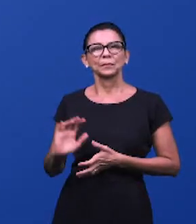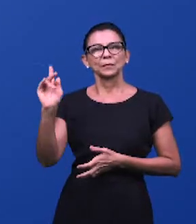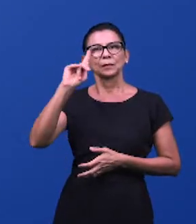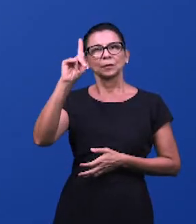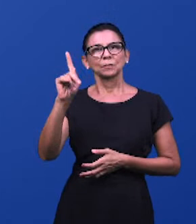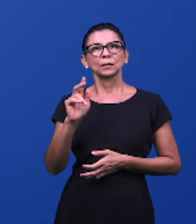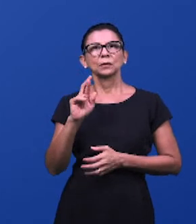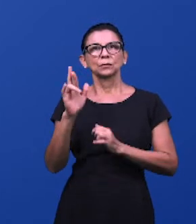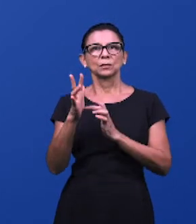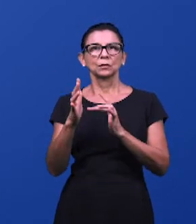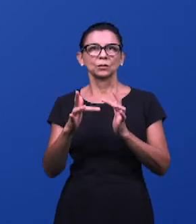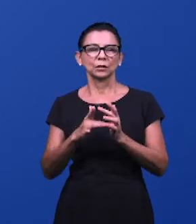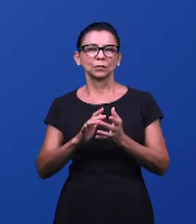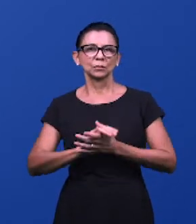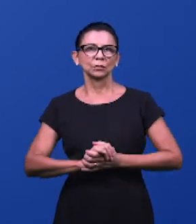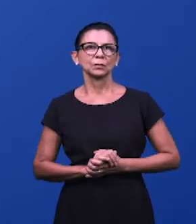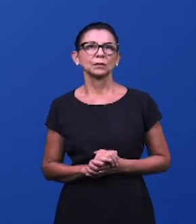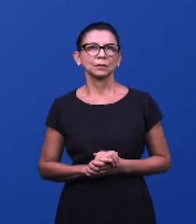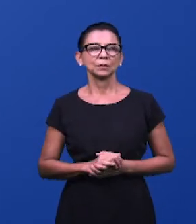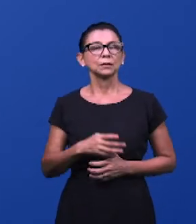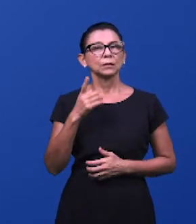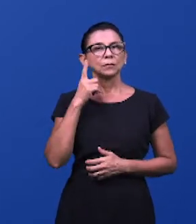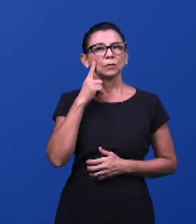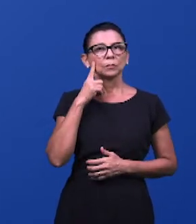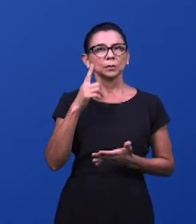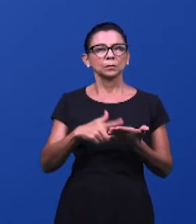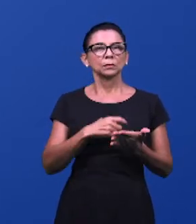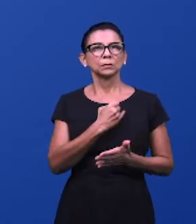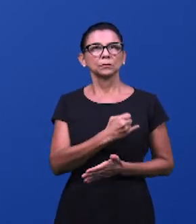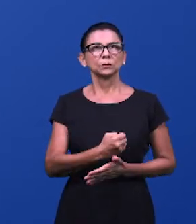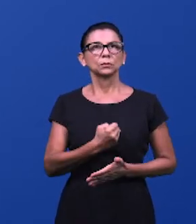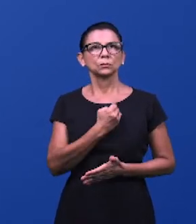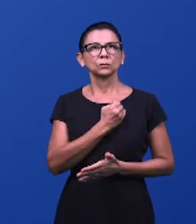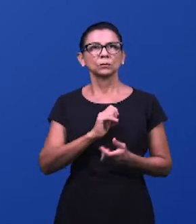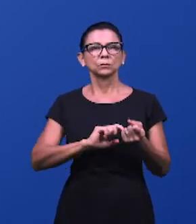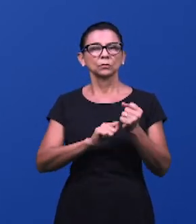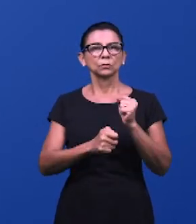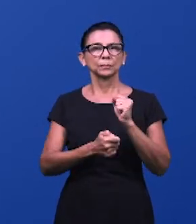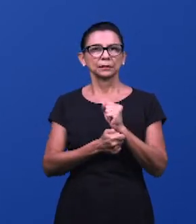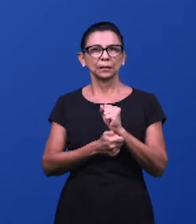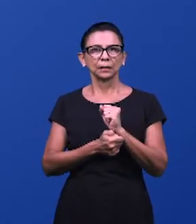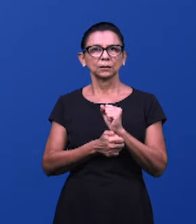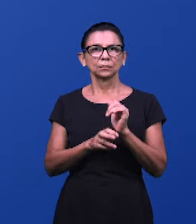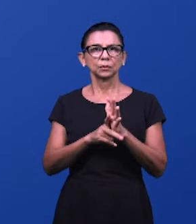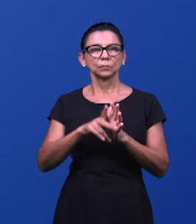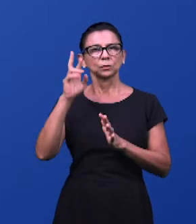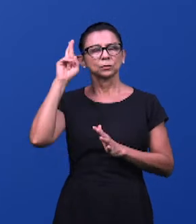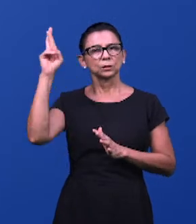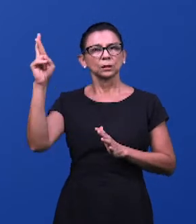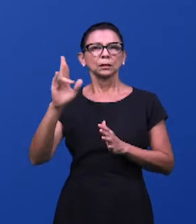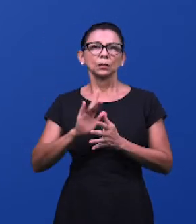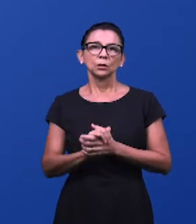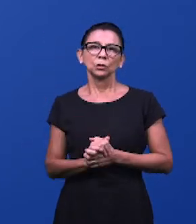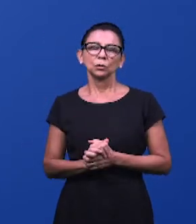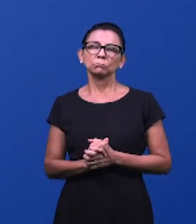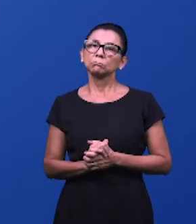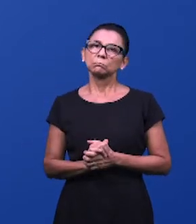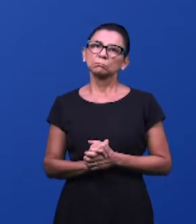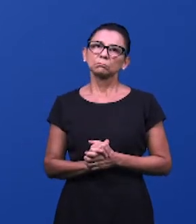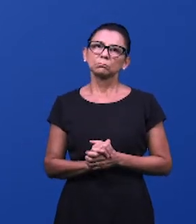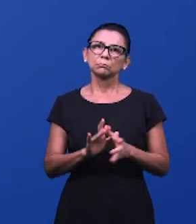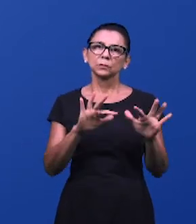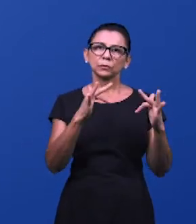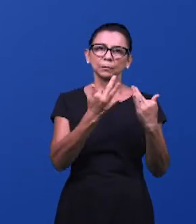momento de entregar a sua mãe aos cuidados de João, o Senhor Jesus se despede dos vínculos humanos. Todo o vínculo familiar humano se encerra ali. A